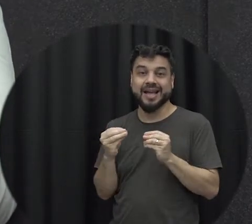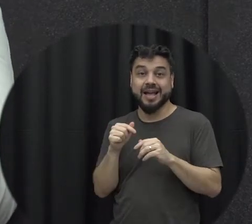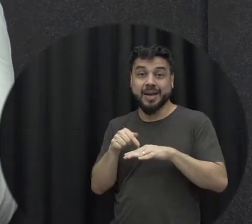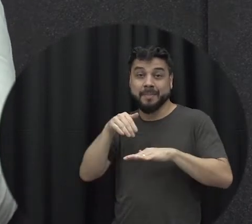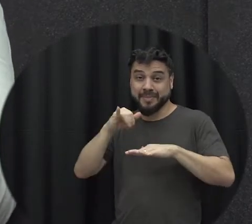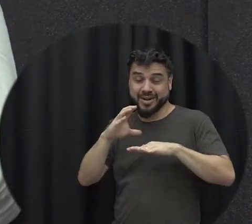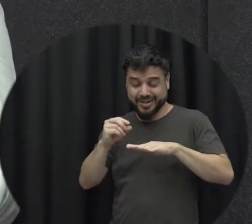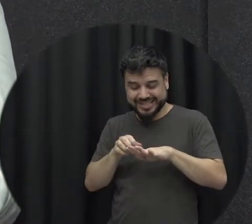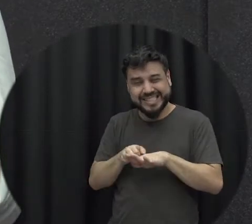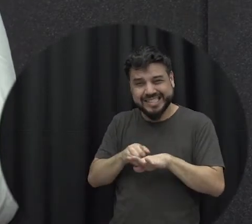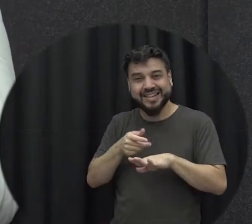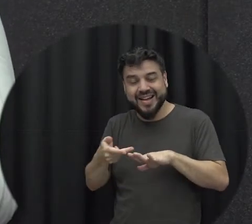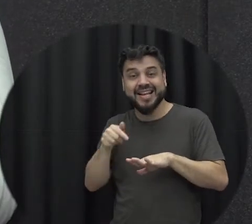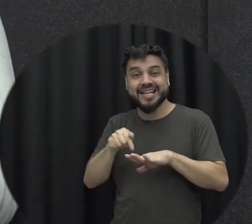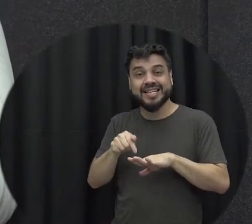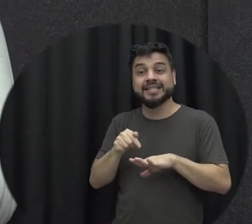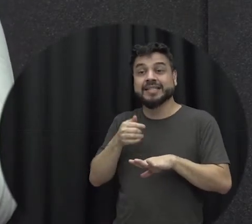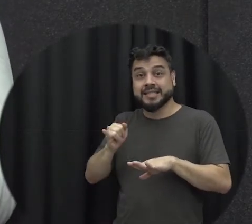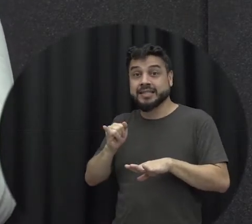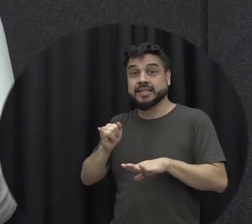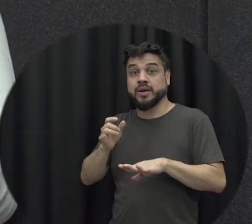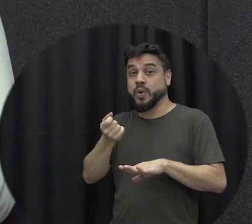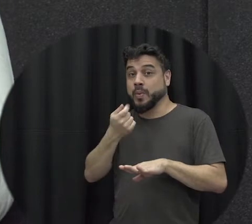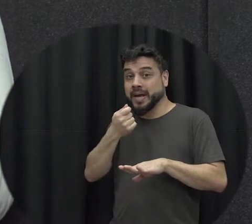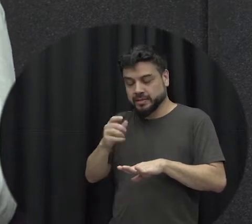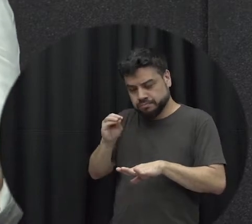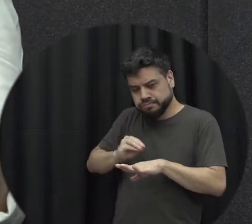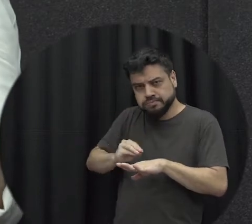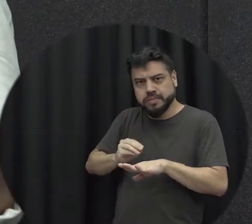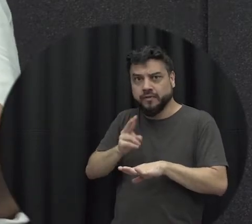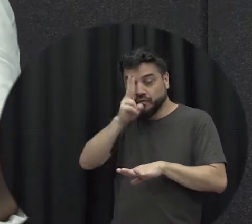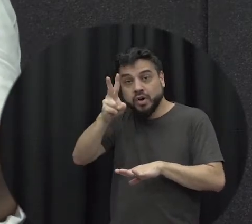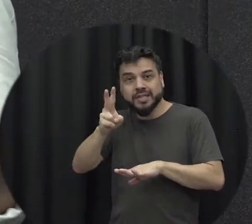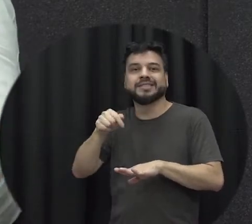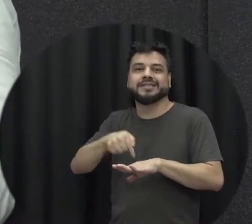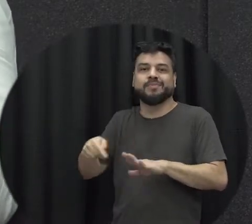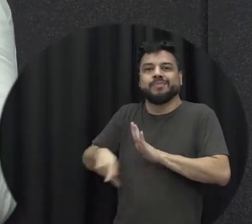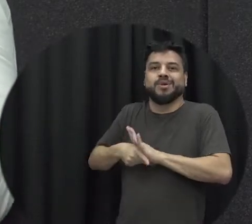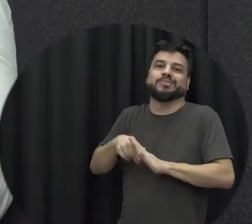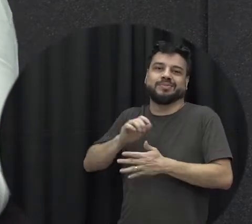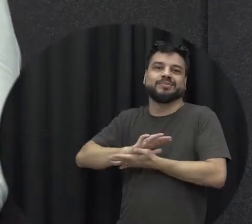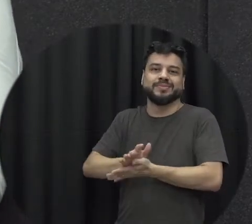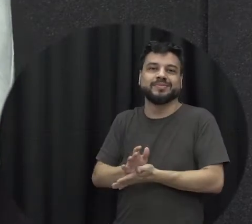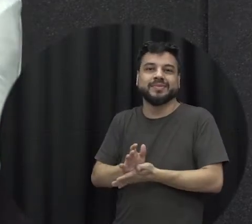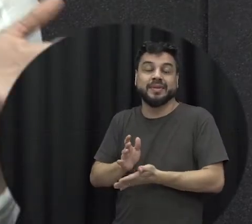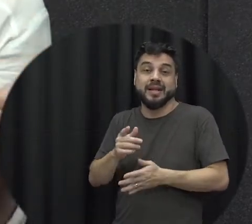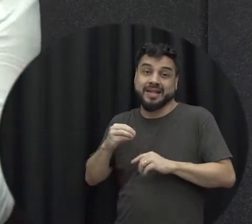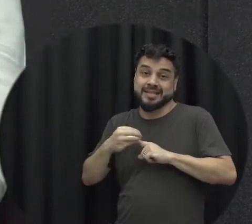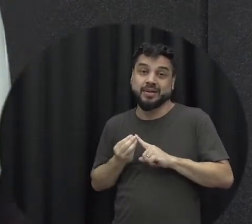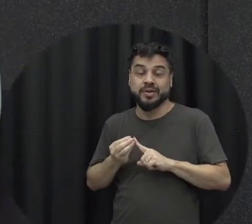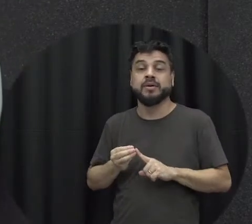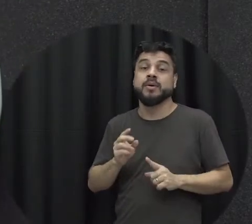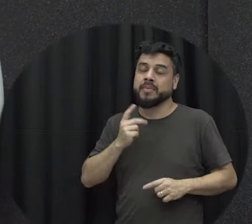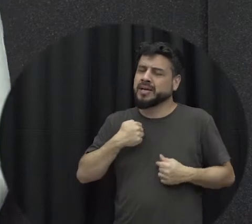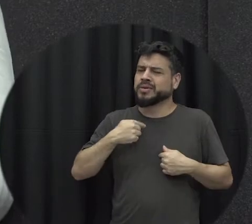medicamento ele não pode ser tão efetivo se não é tóxico para a gente. Então, apesar dele eu sempre falo que eu vejo o fungo mais pro bem do